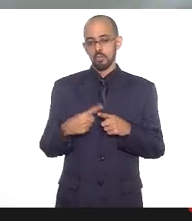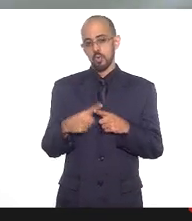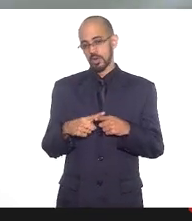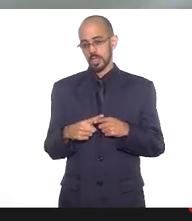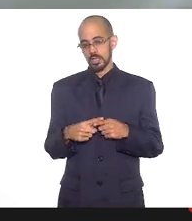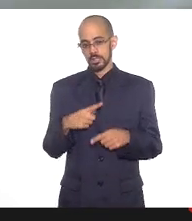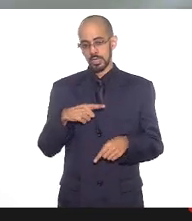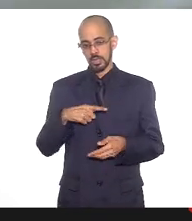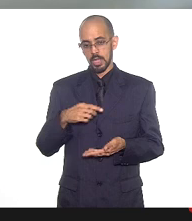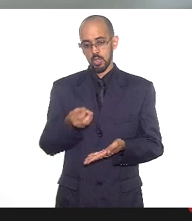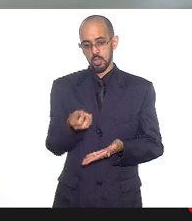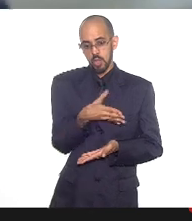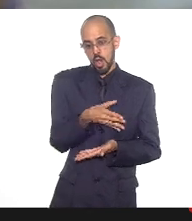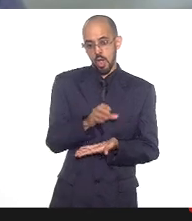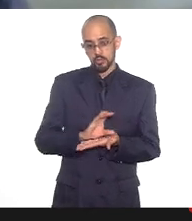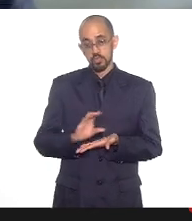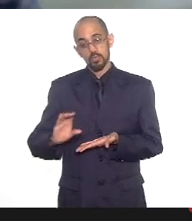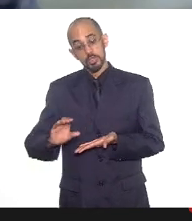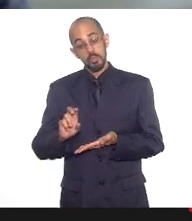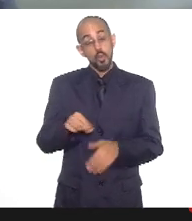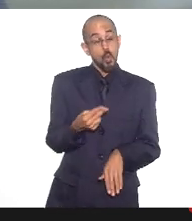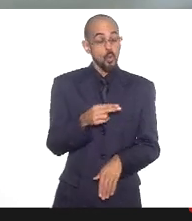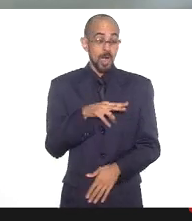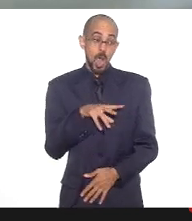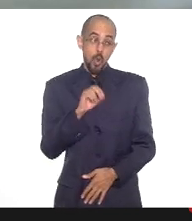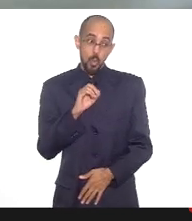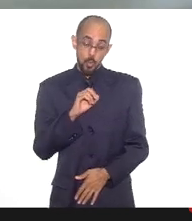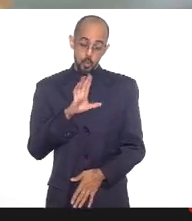ter novos investimentos ou não,